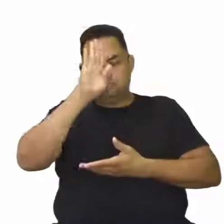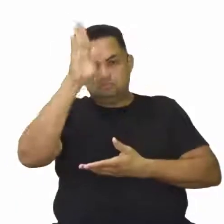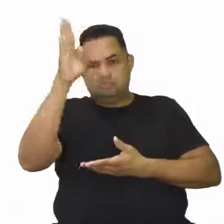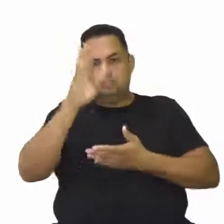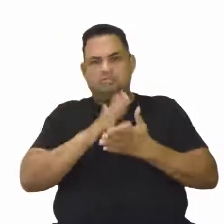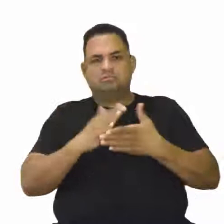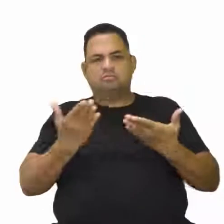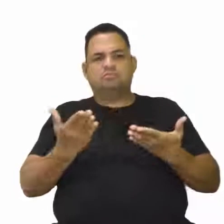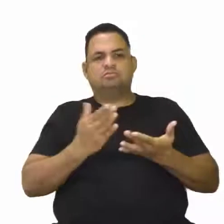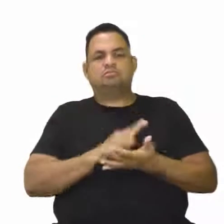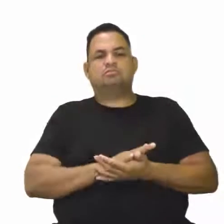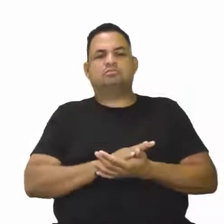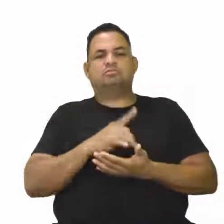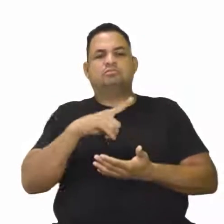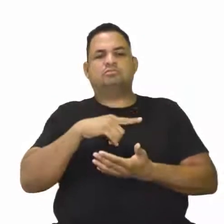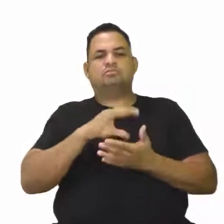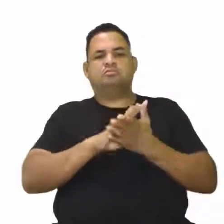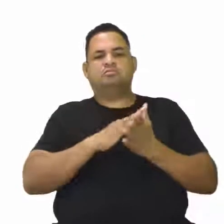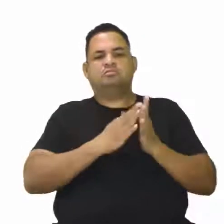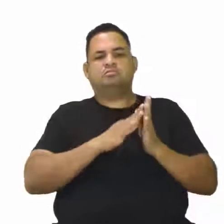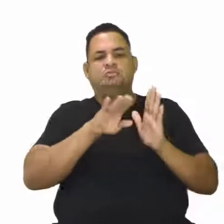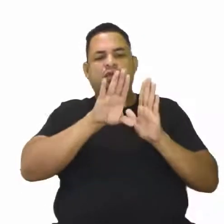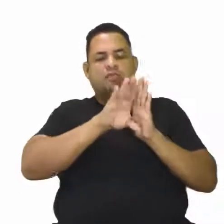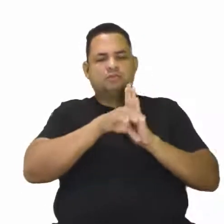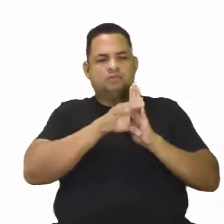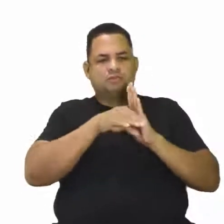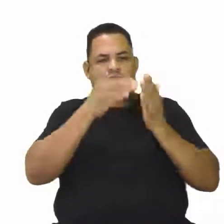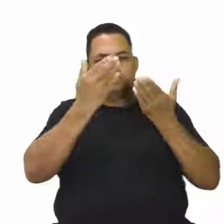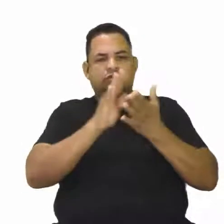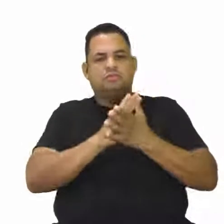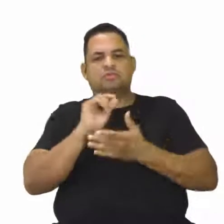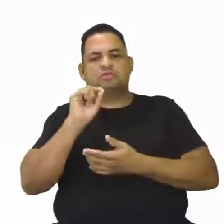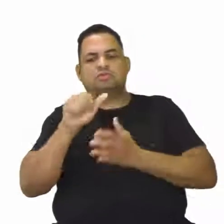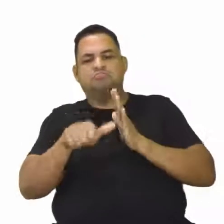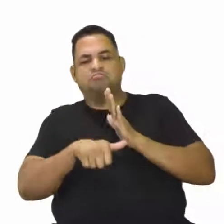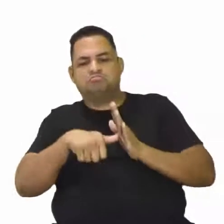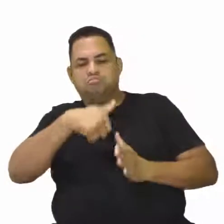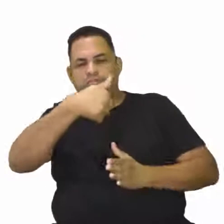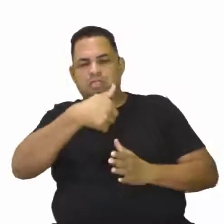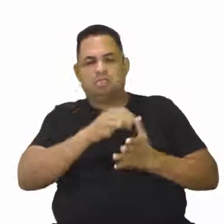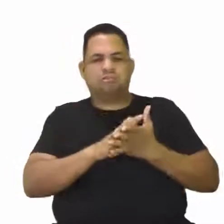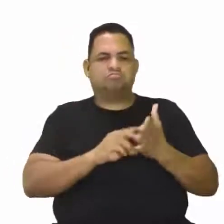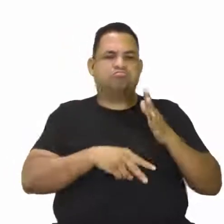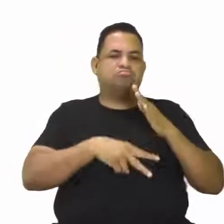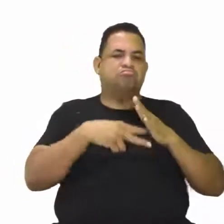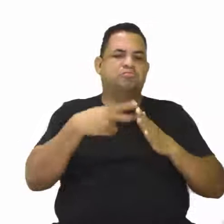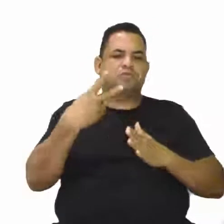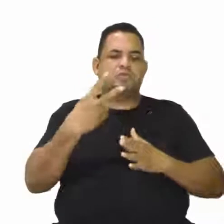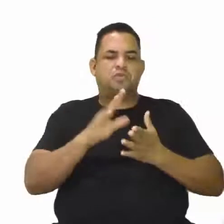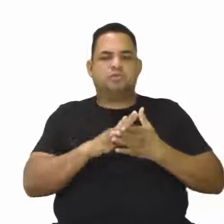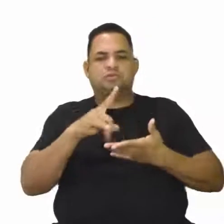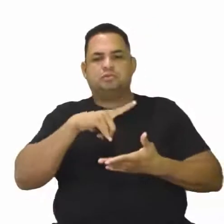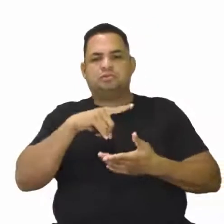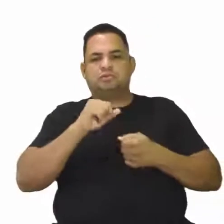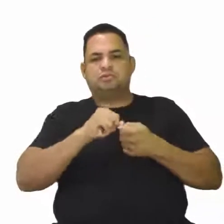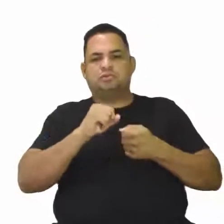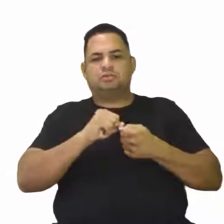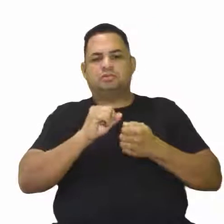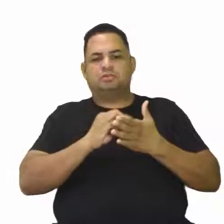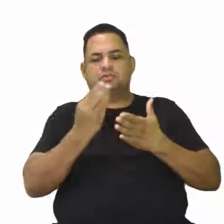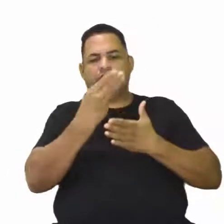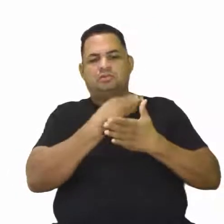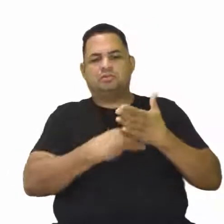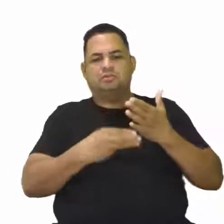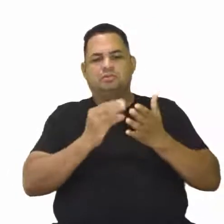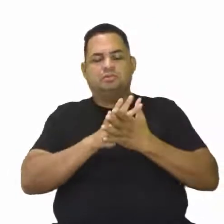vem as suas definições a partir dele. O que, que vem primeiro, o que, que vem depois. Se você fizer, por exemplo, um mapa